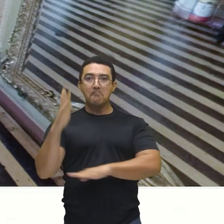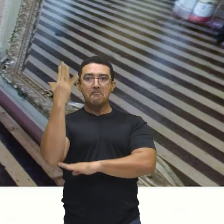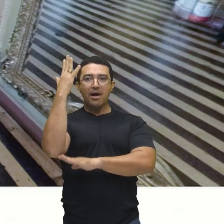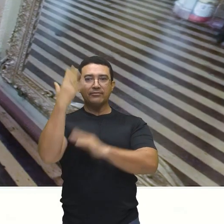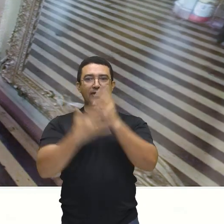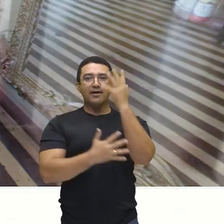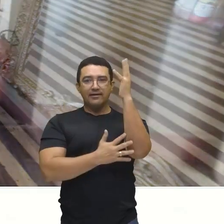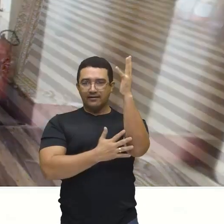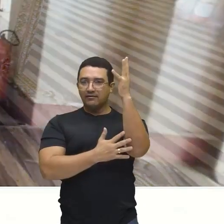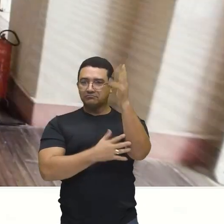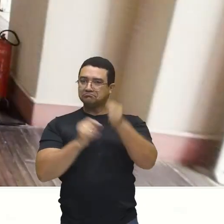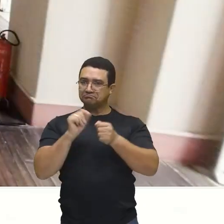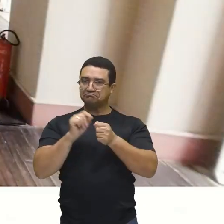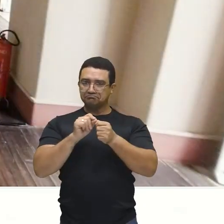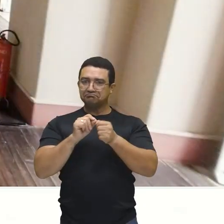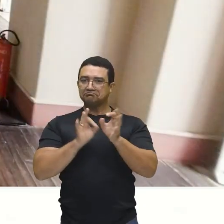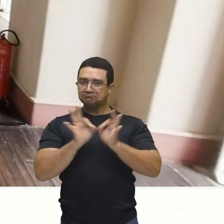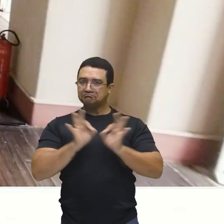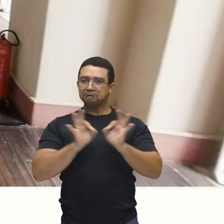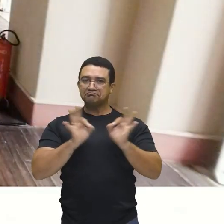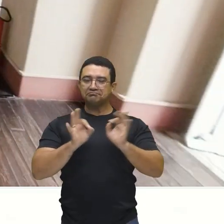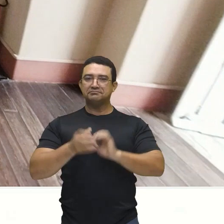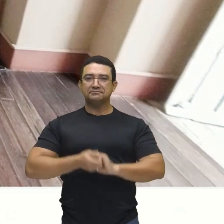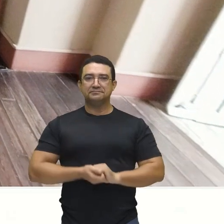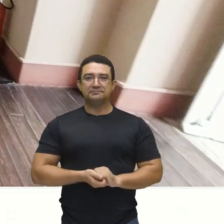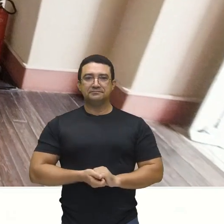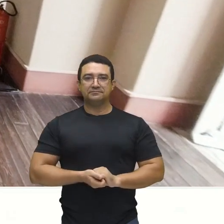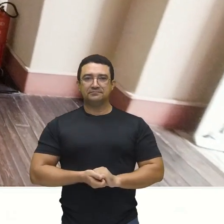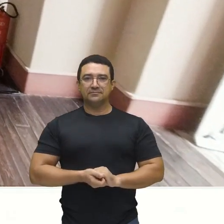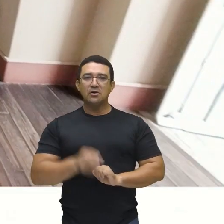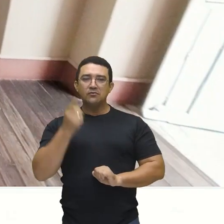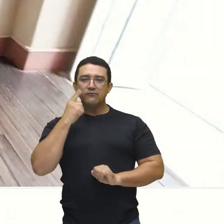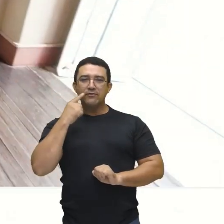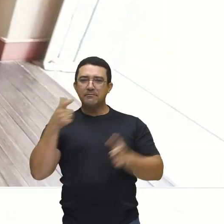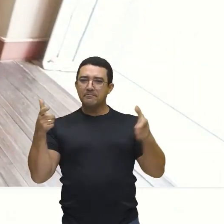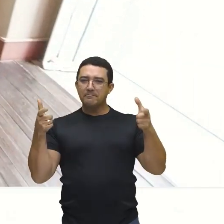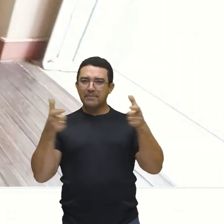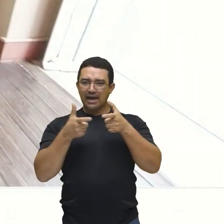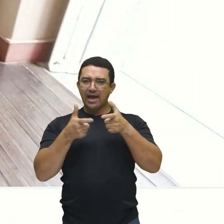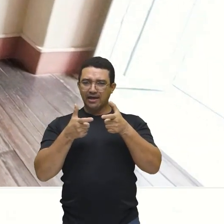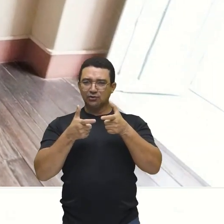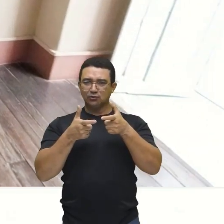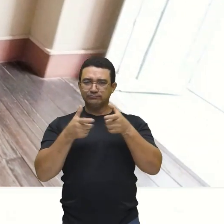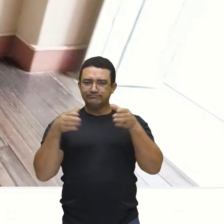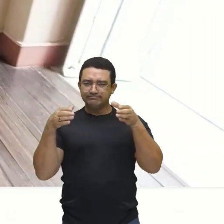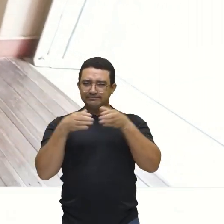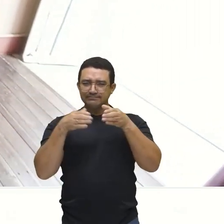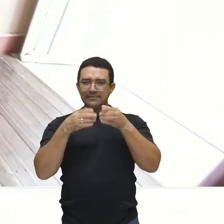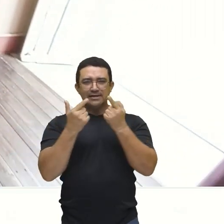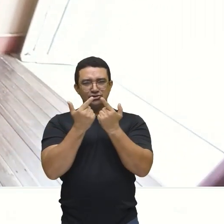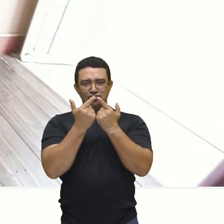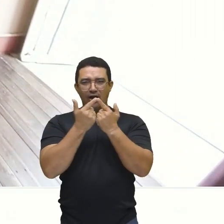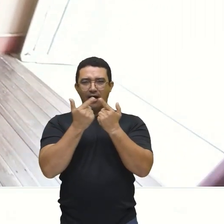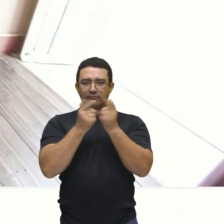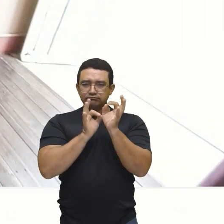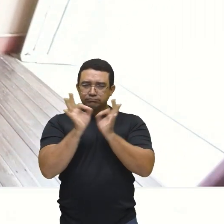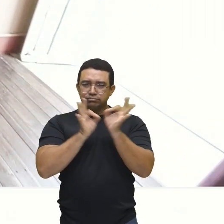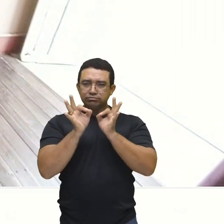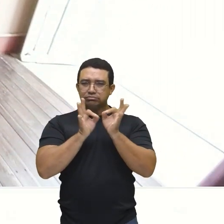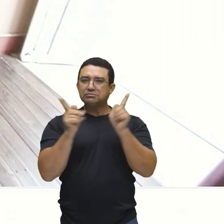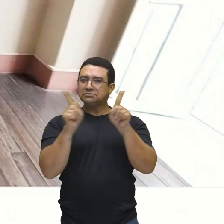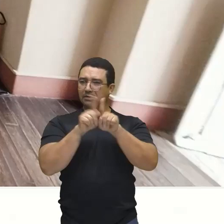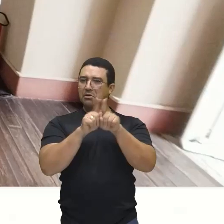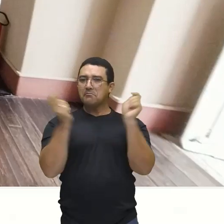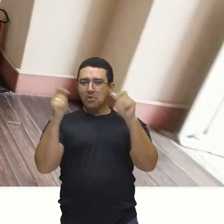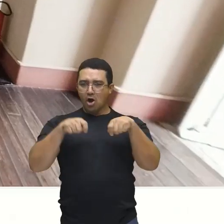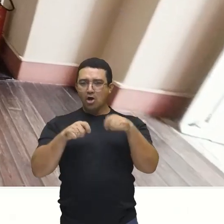vamos entrar agora. Aqui nós temos uma miniatura, né, do Teatro Amazonas, que ele faz assim, você pode visitar.